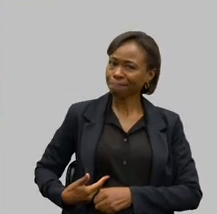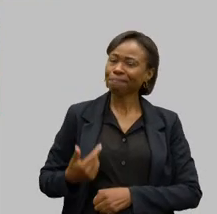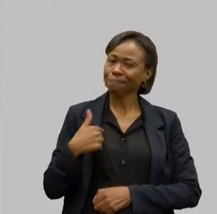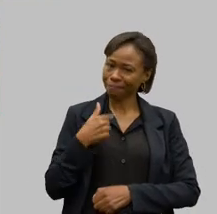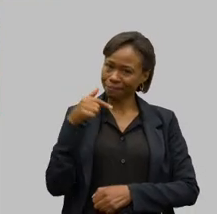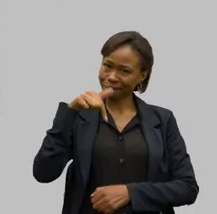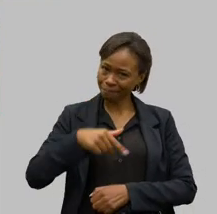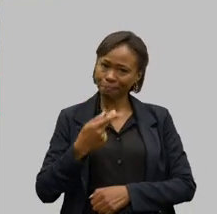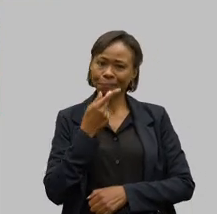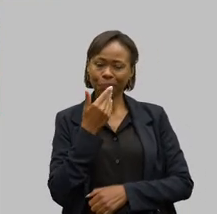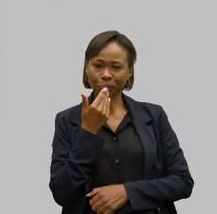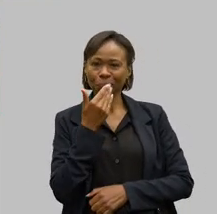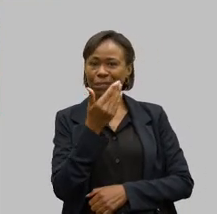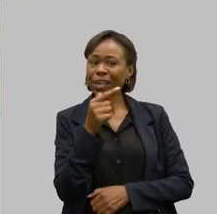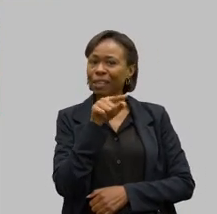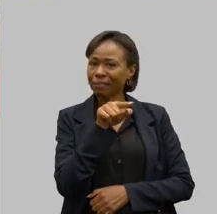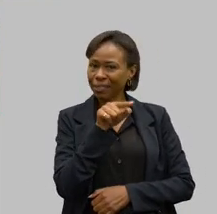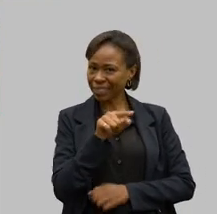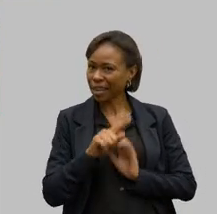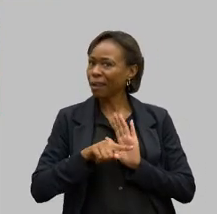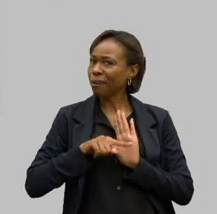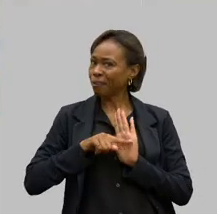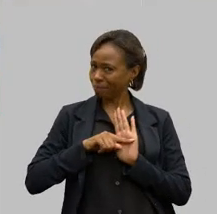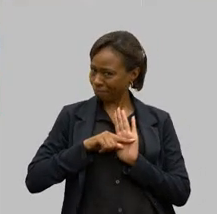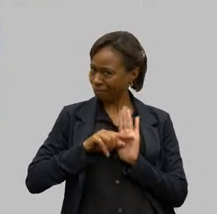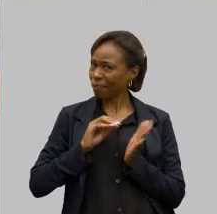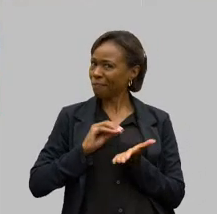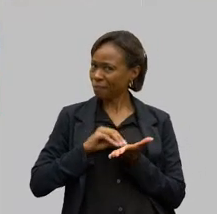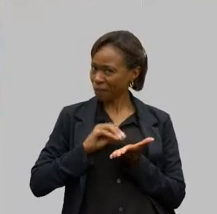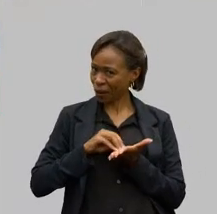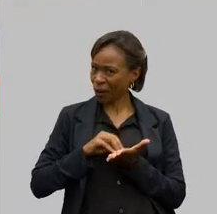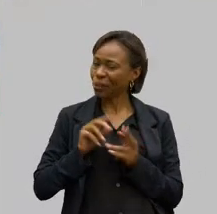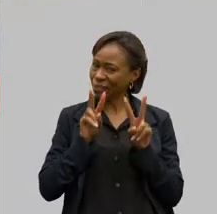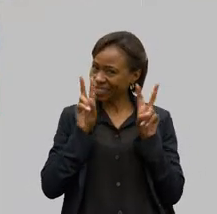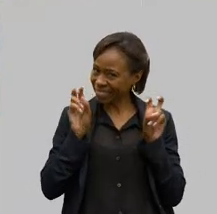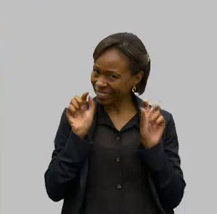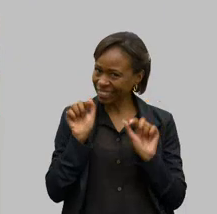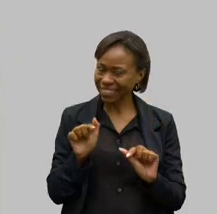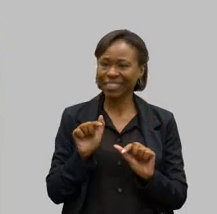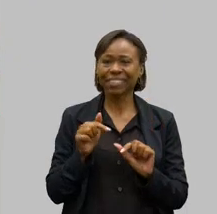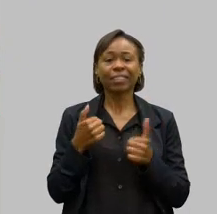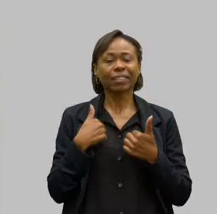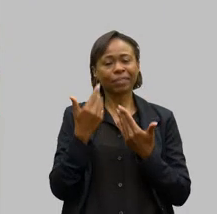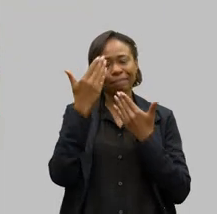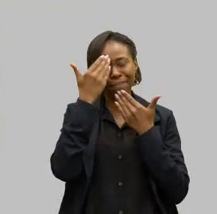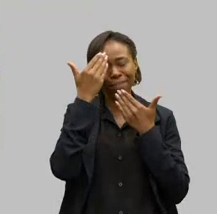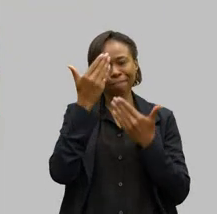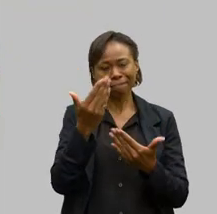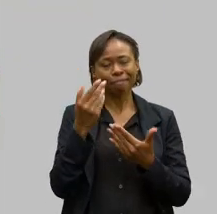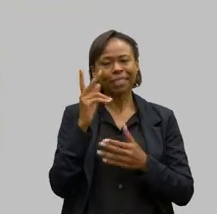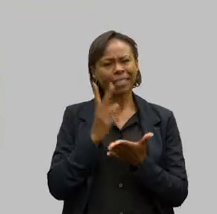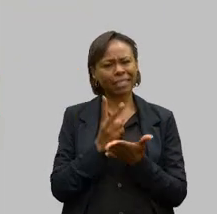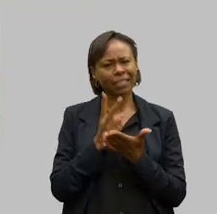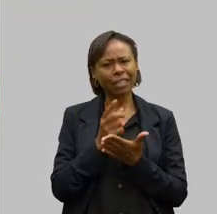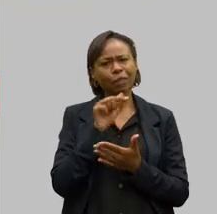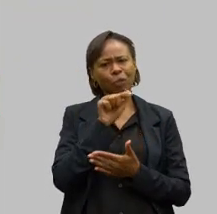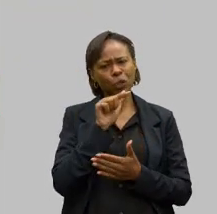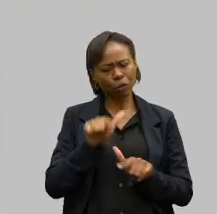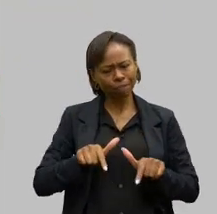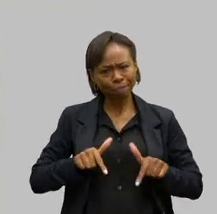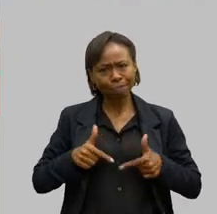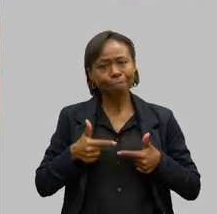está em débito com o nosso mandato nesse quesito. No mais, agradecer a sempre presteza, a sempre